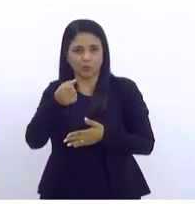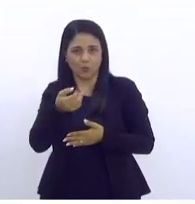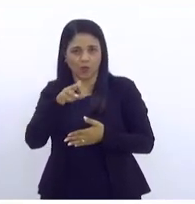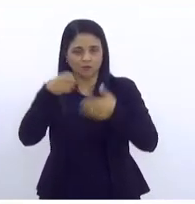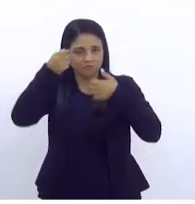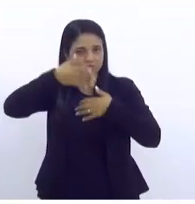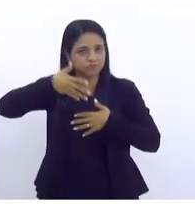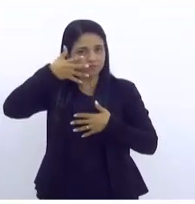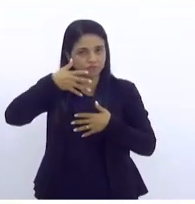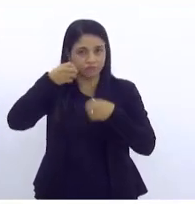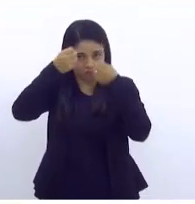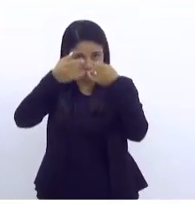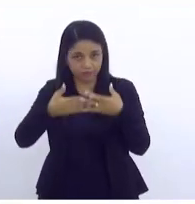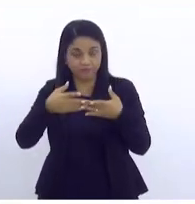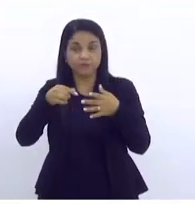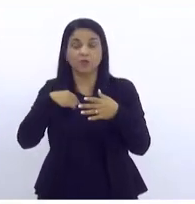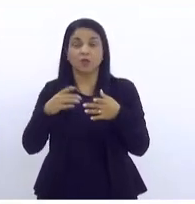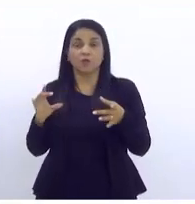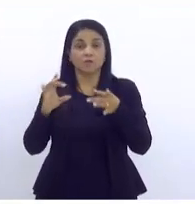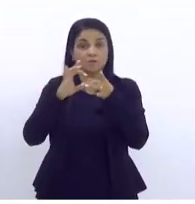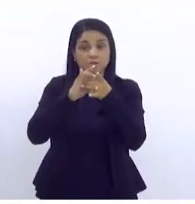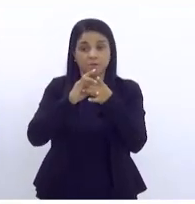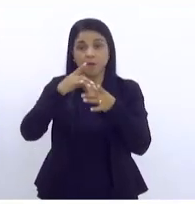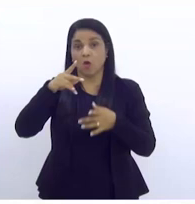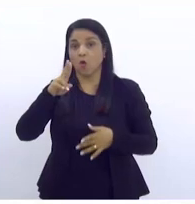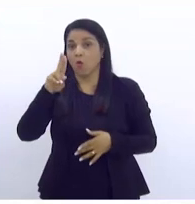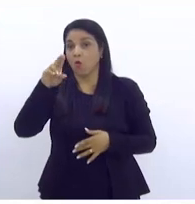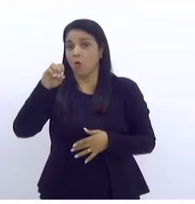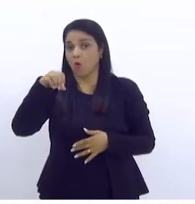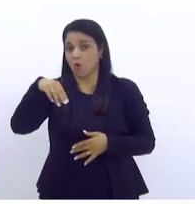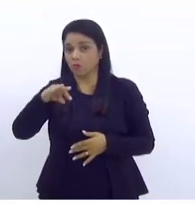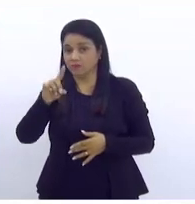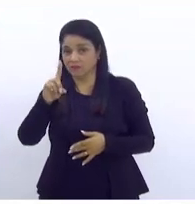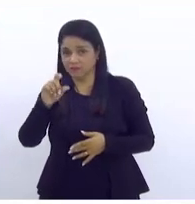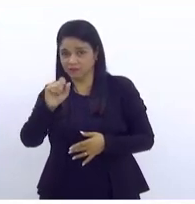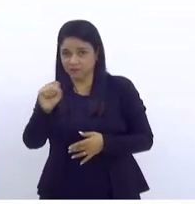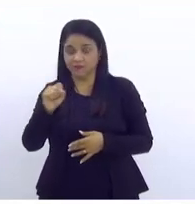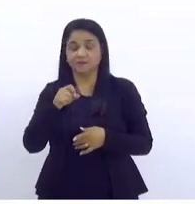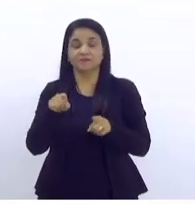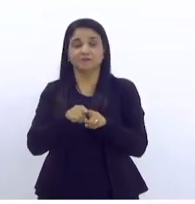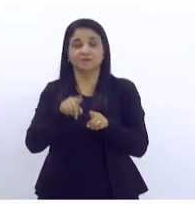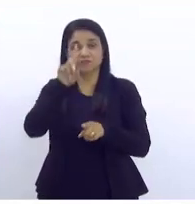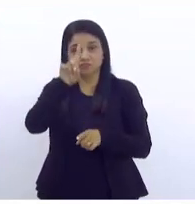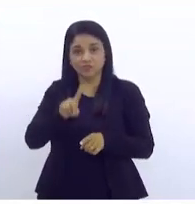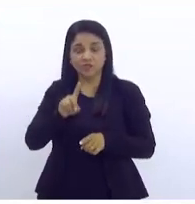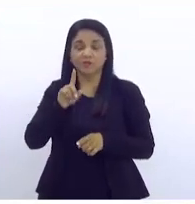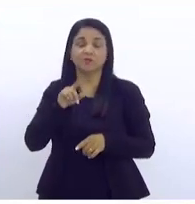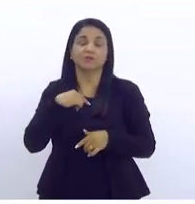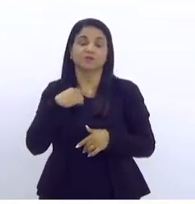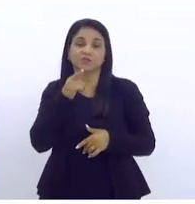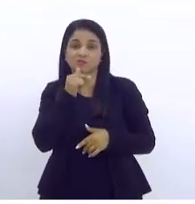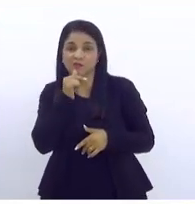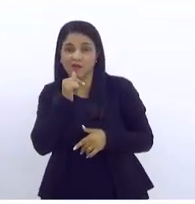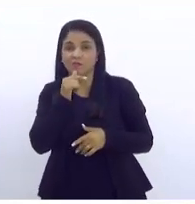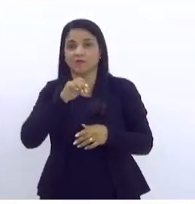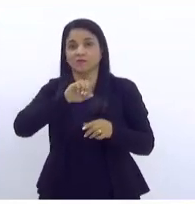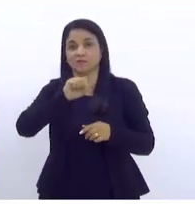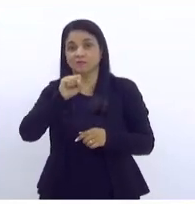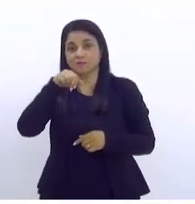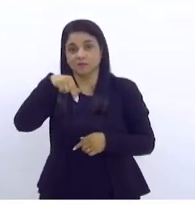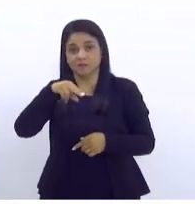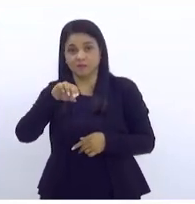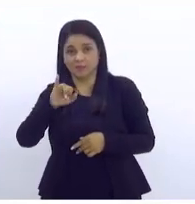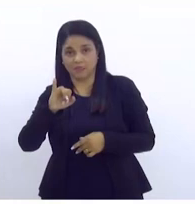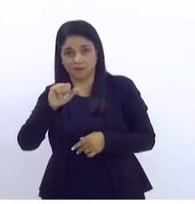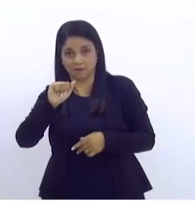saneamento né eu faço parte do ondas que é o Observatório do direito humano água saneamento né E esse direito traz uma série de dimensões mas talvez o